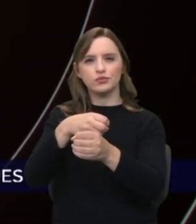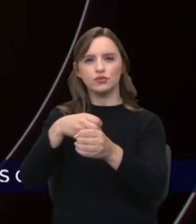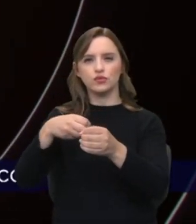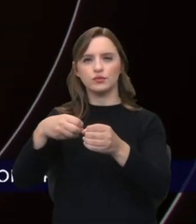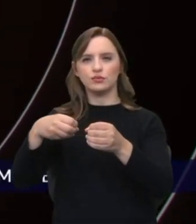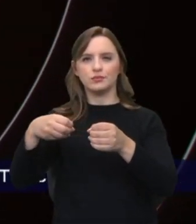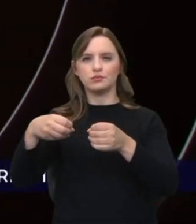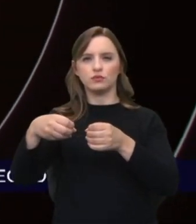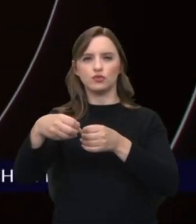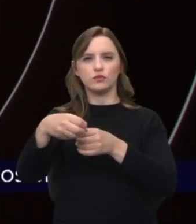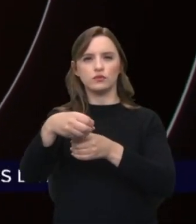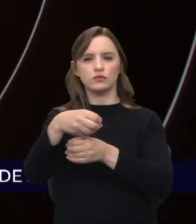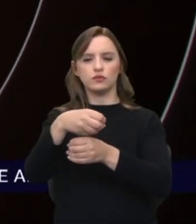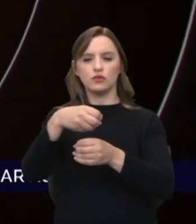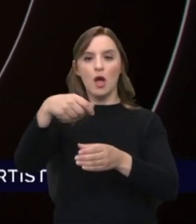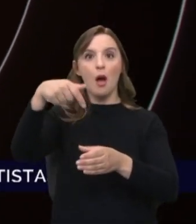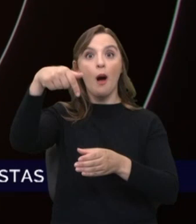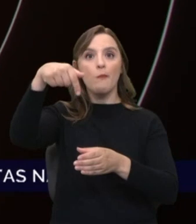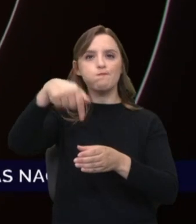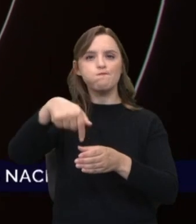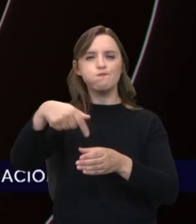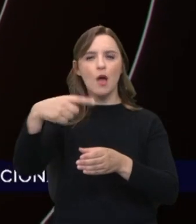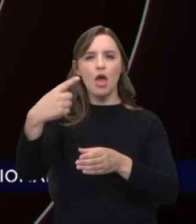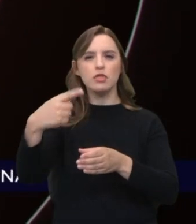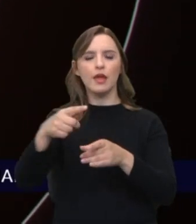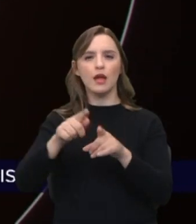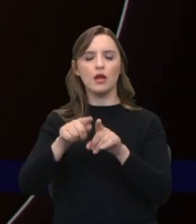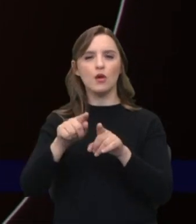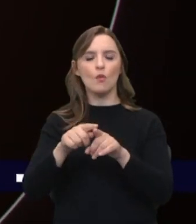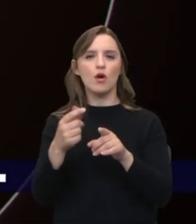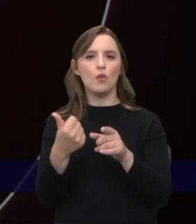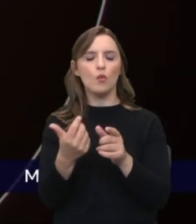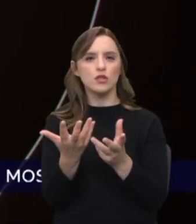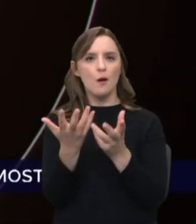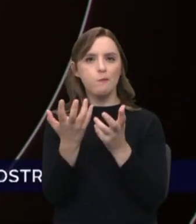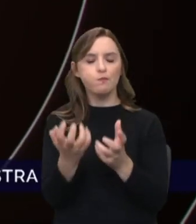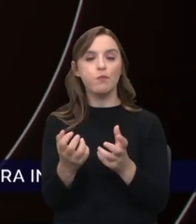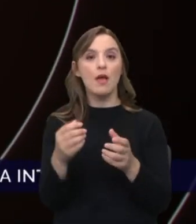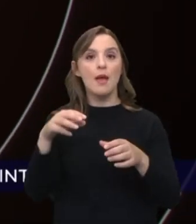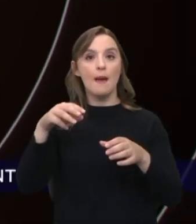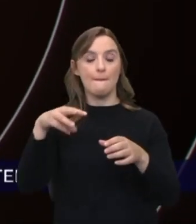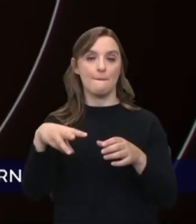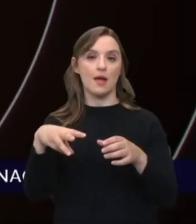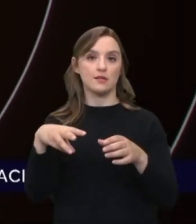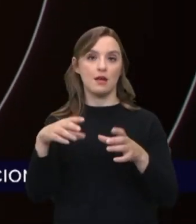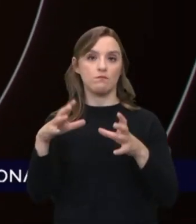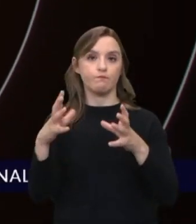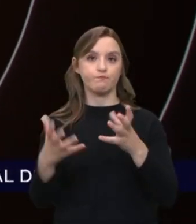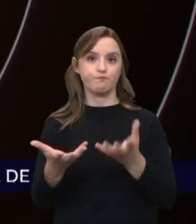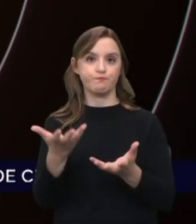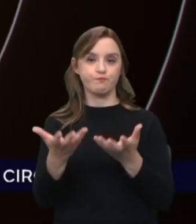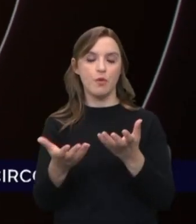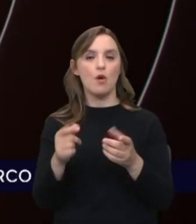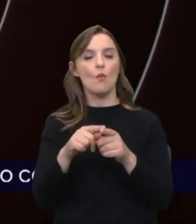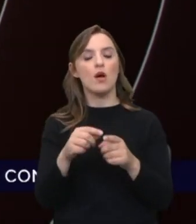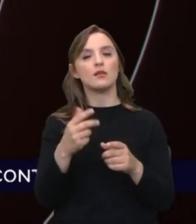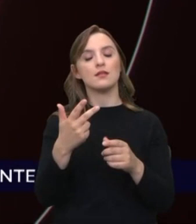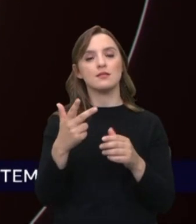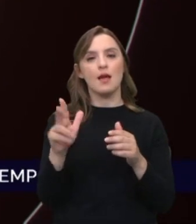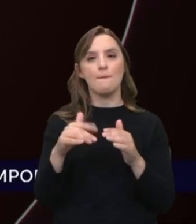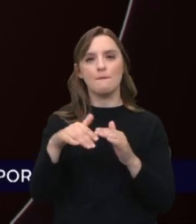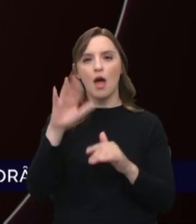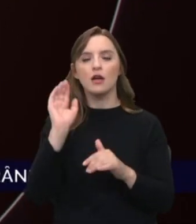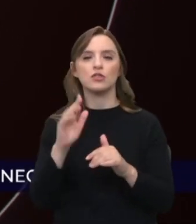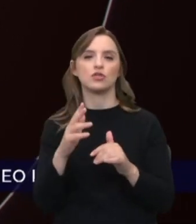corpo muito denso, com massas entre as centenas e as milhares de vezes a massa do Sol. Onde é que isto nos leva? Buracos negros de massa